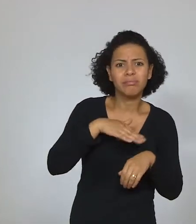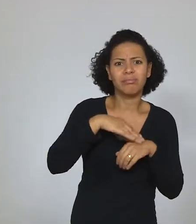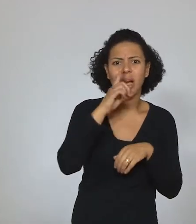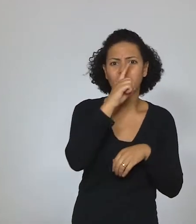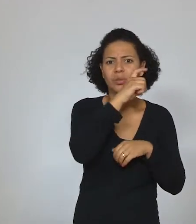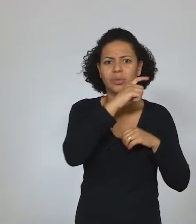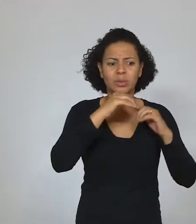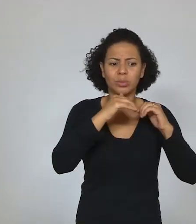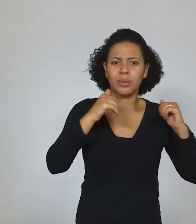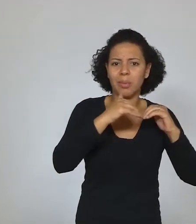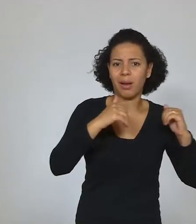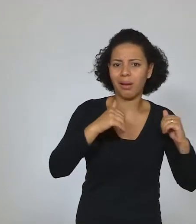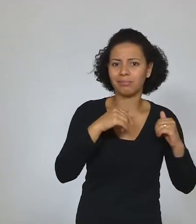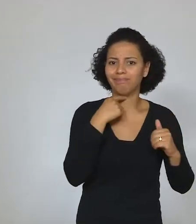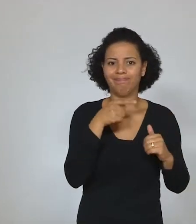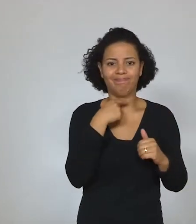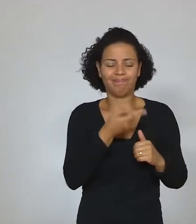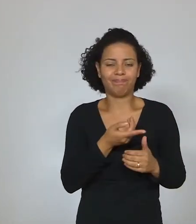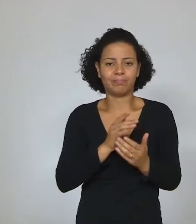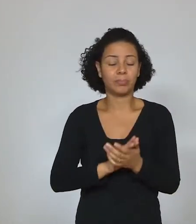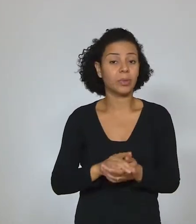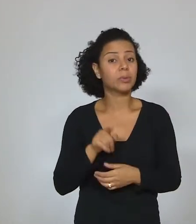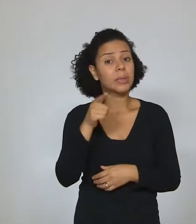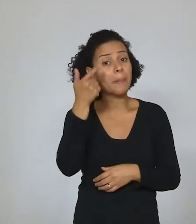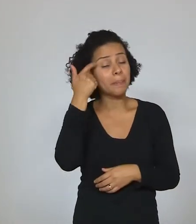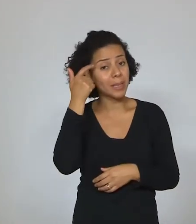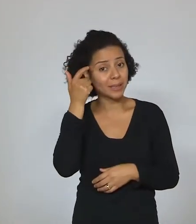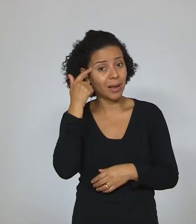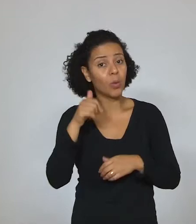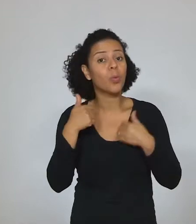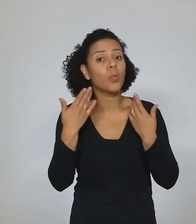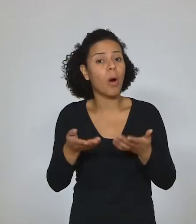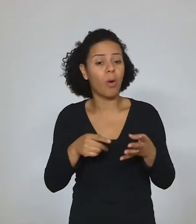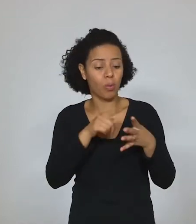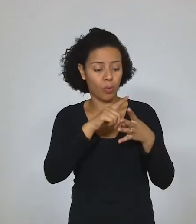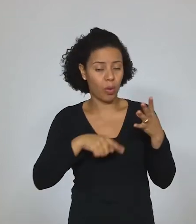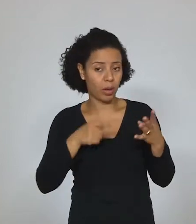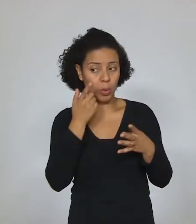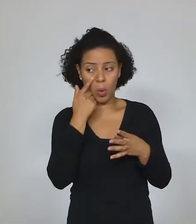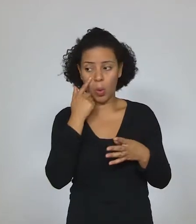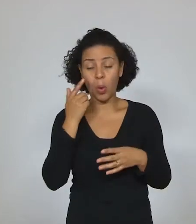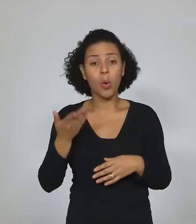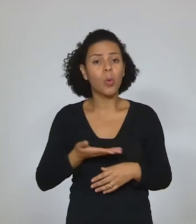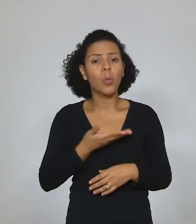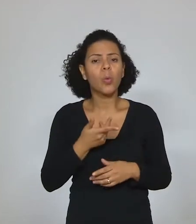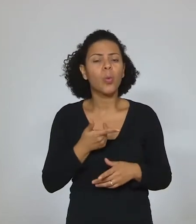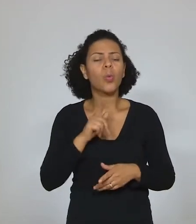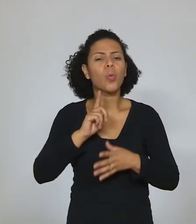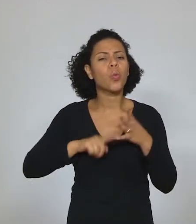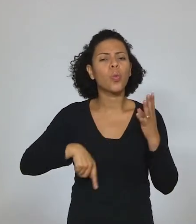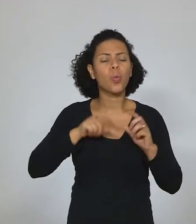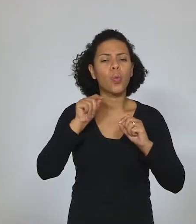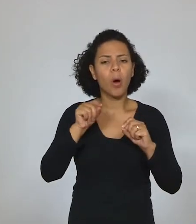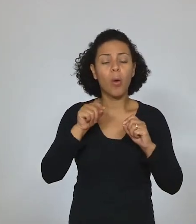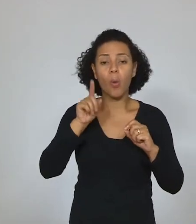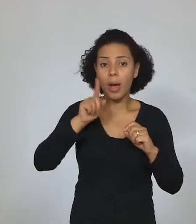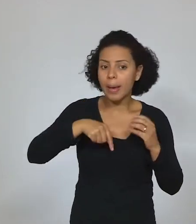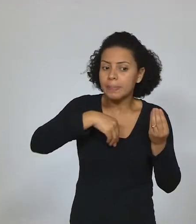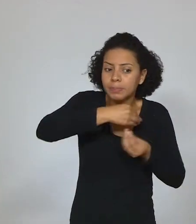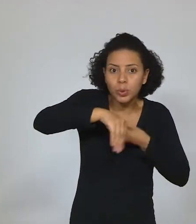para separar? Hoje eu quero que você pense, dessas 4 misturas, quais delas são